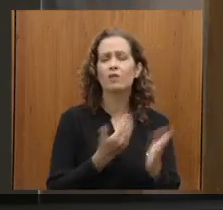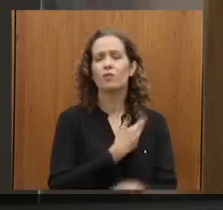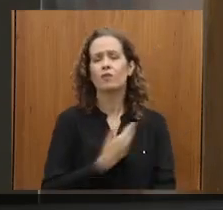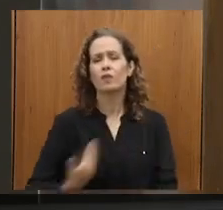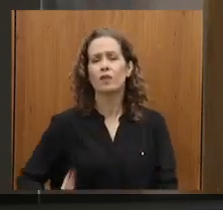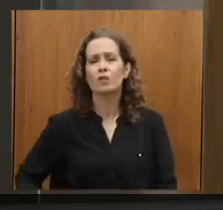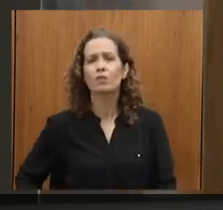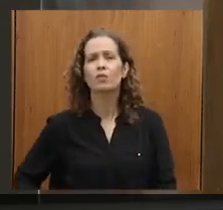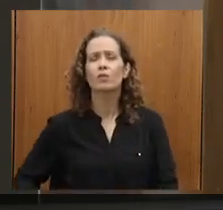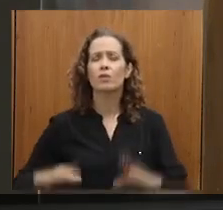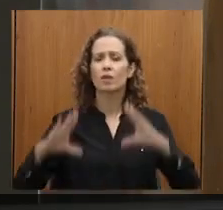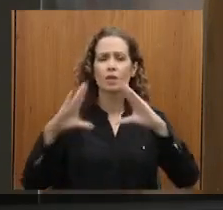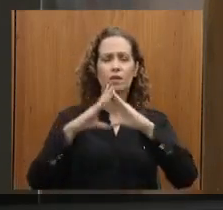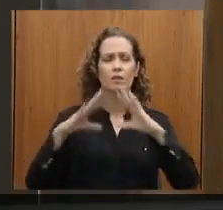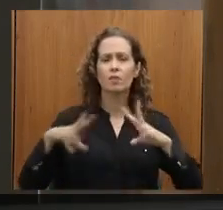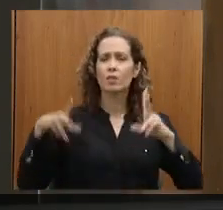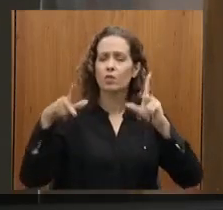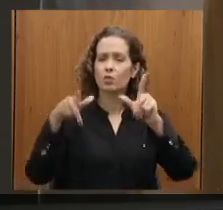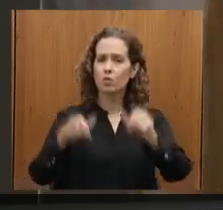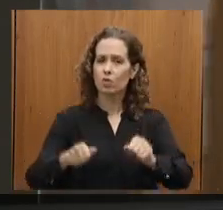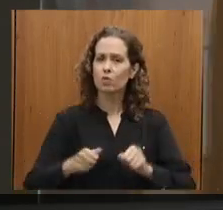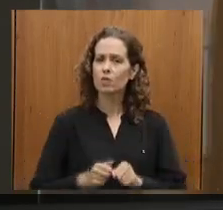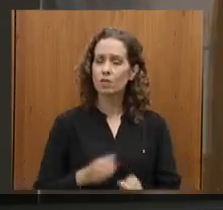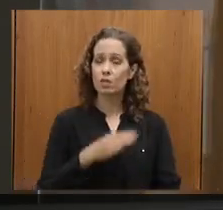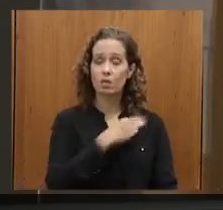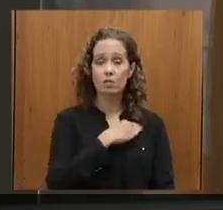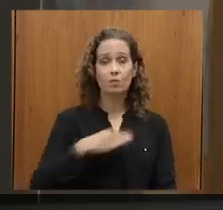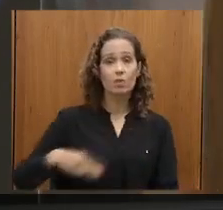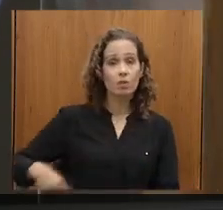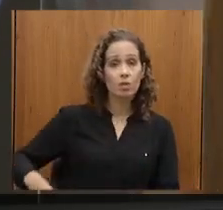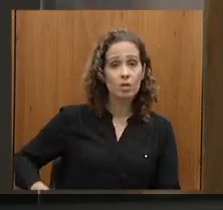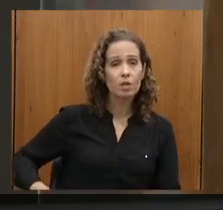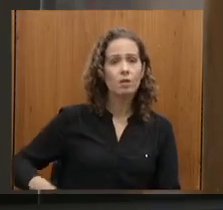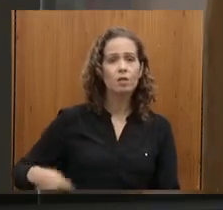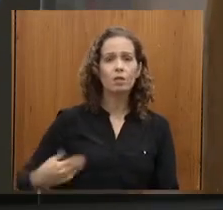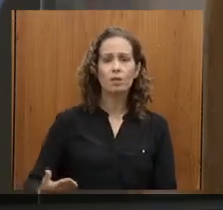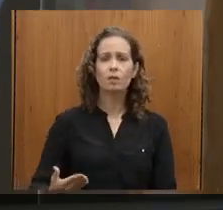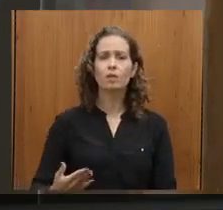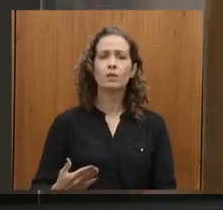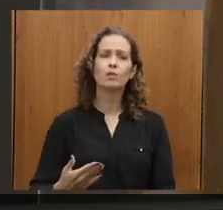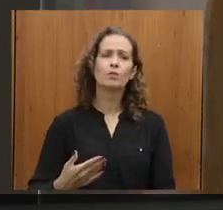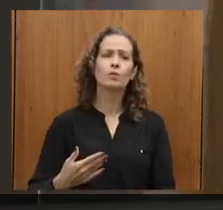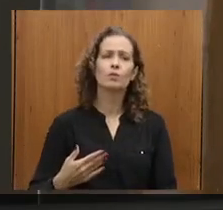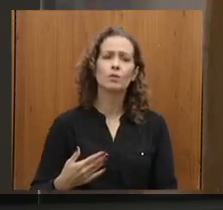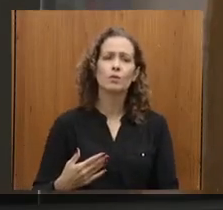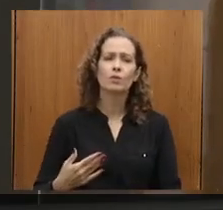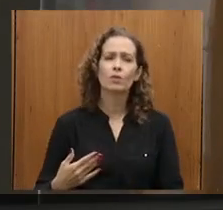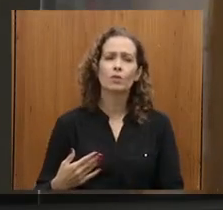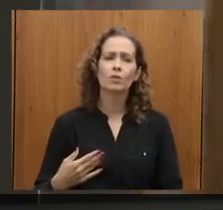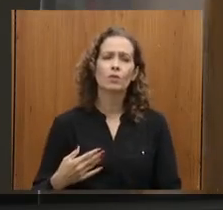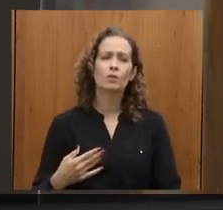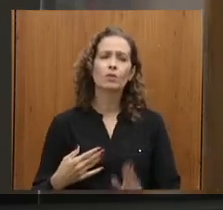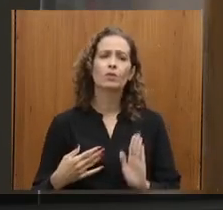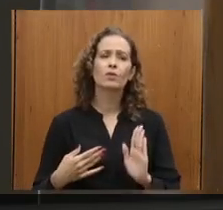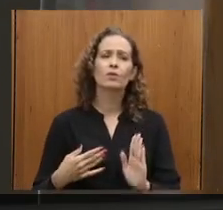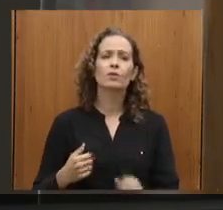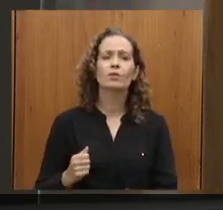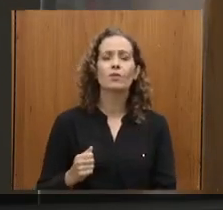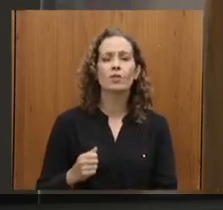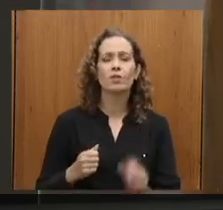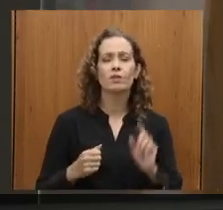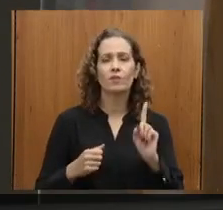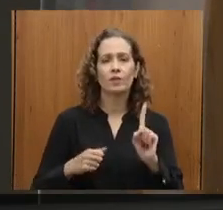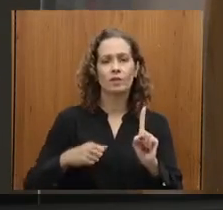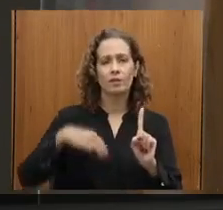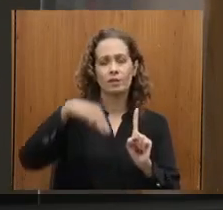Legislativa, ministro do Supremo, ministra mineira, ministro mineiro, vamos lá, vamos discutir, vamos apresentar.